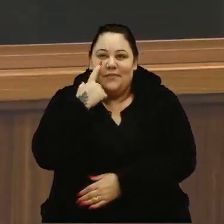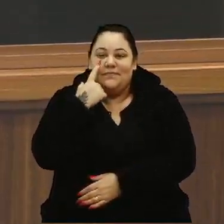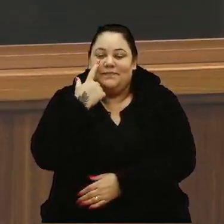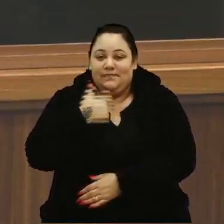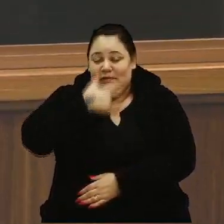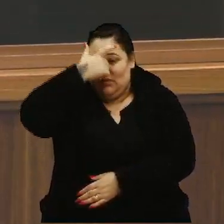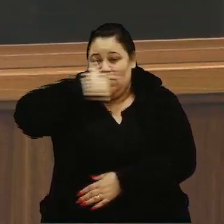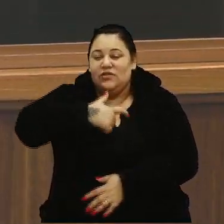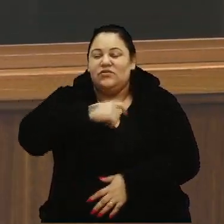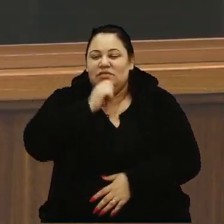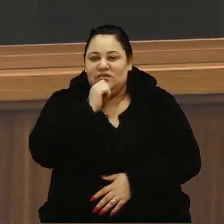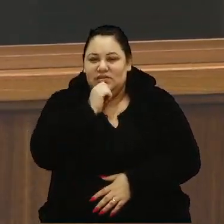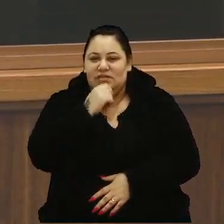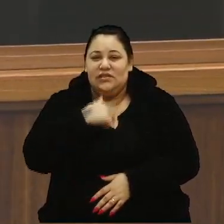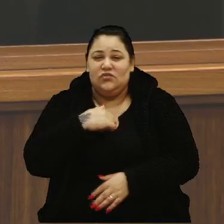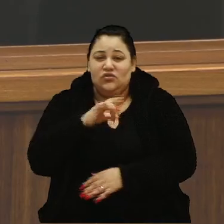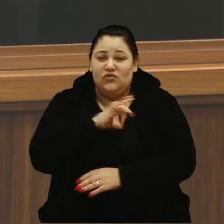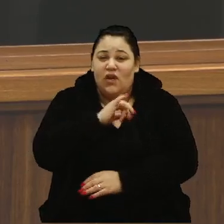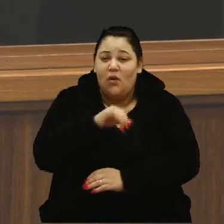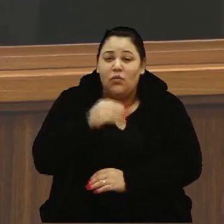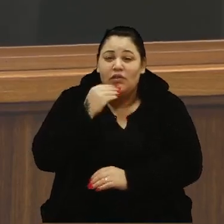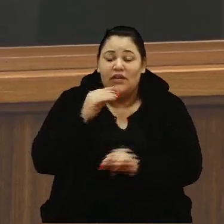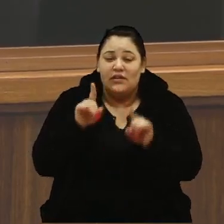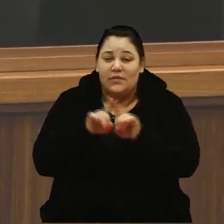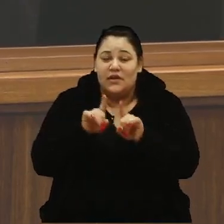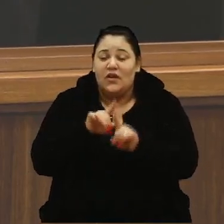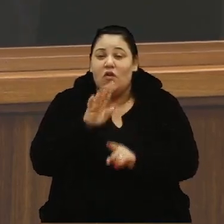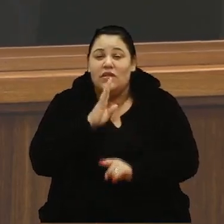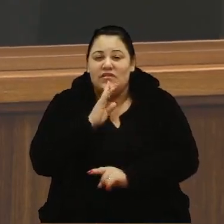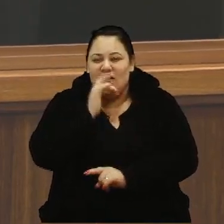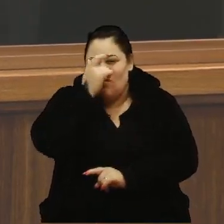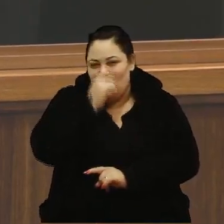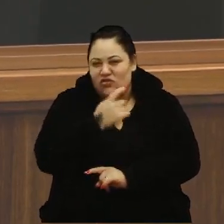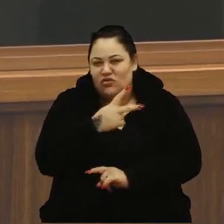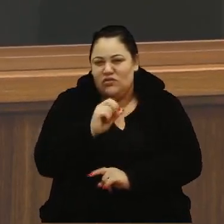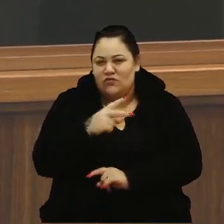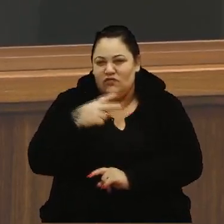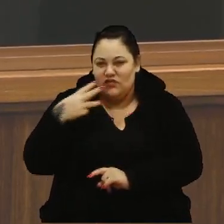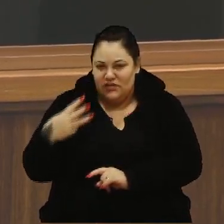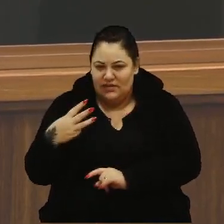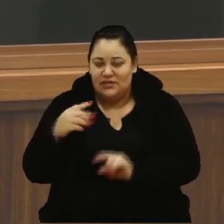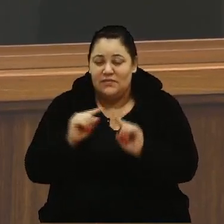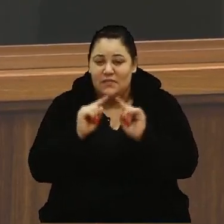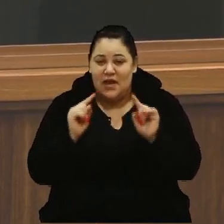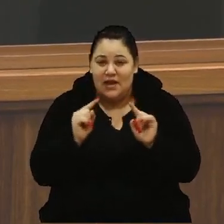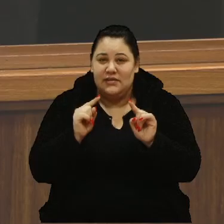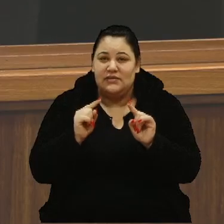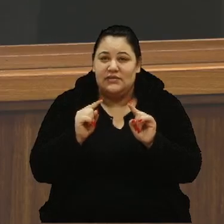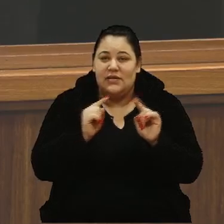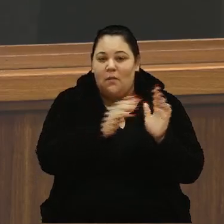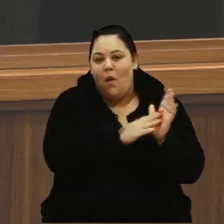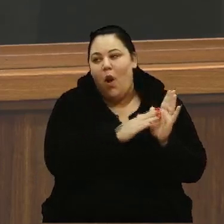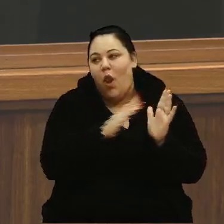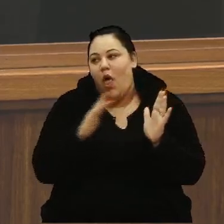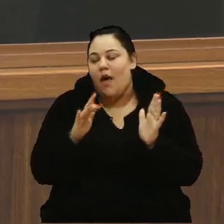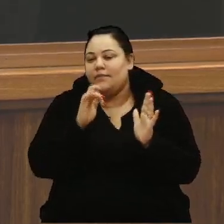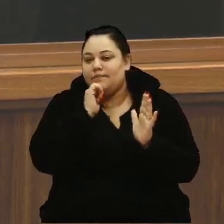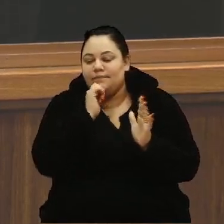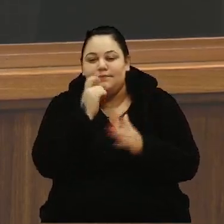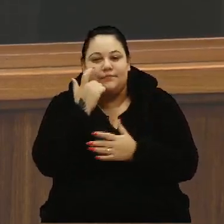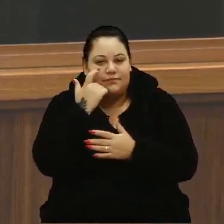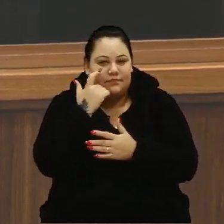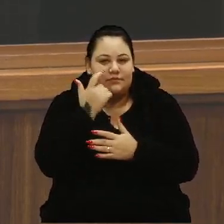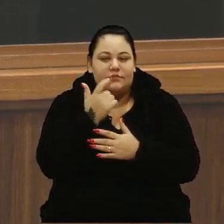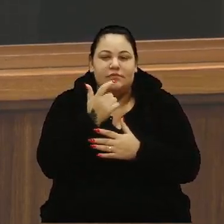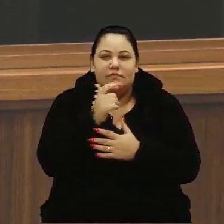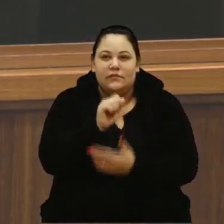foi ainda que eu tive a oportunidade de conhecer, acho que foi em 2023, mas de lá para cá tenho visto Alexandre e outras